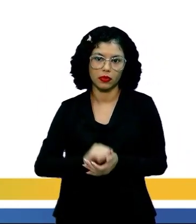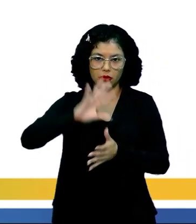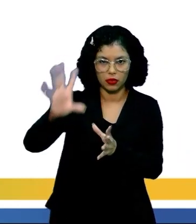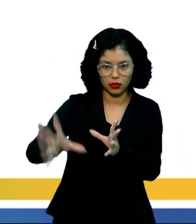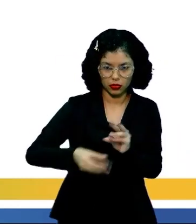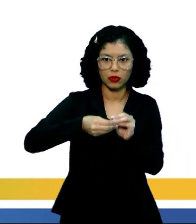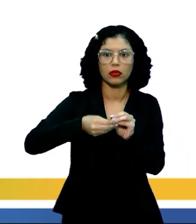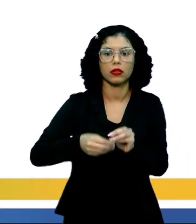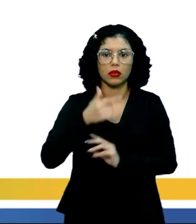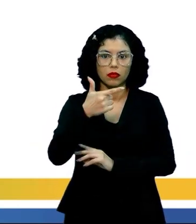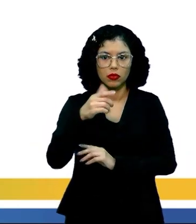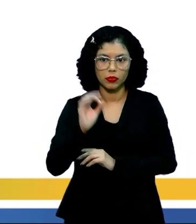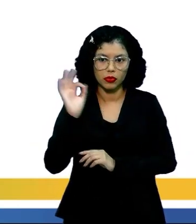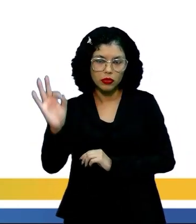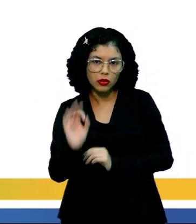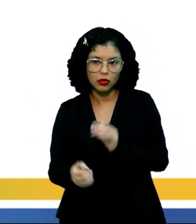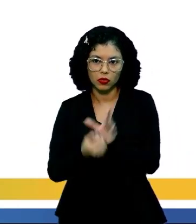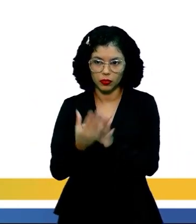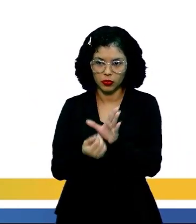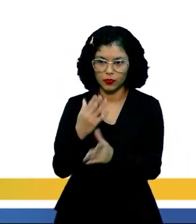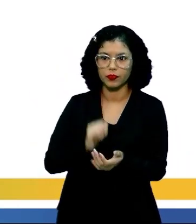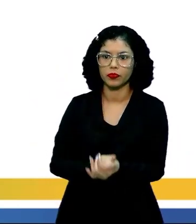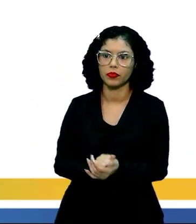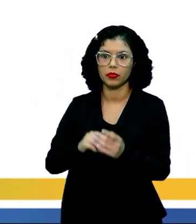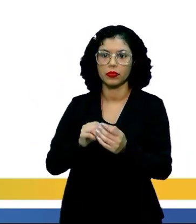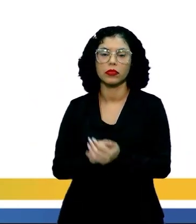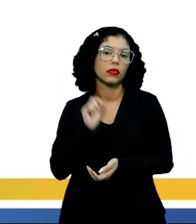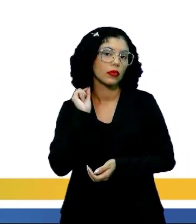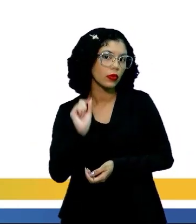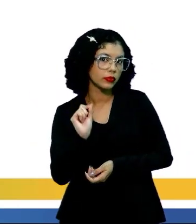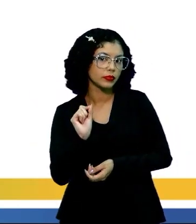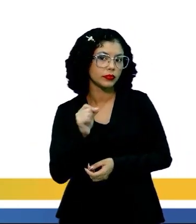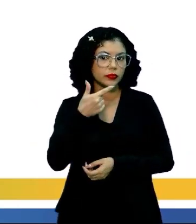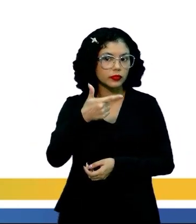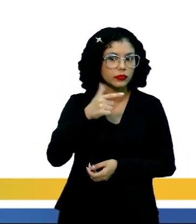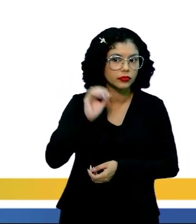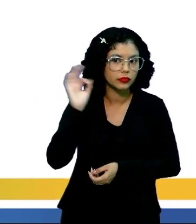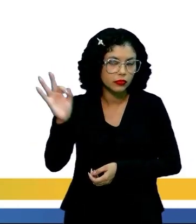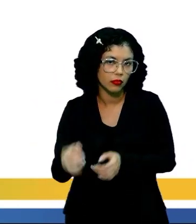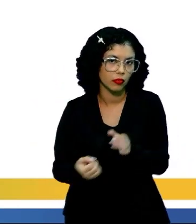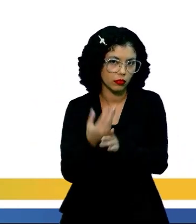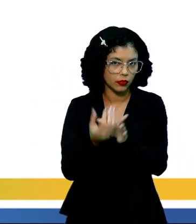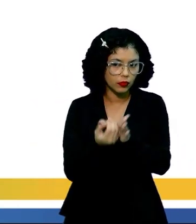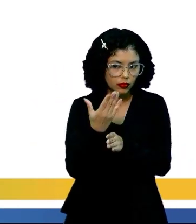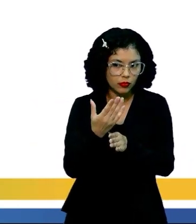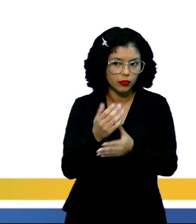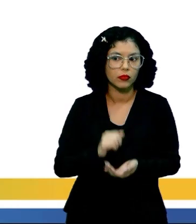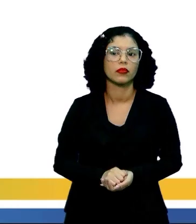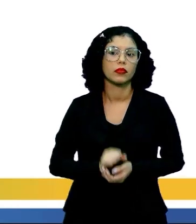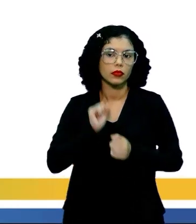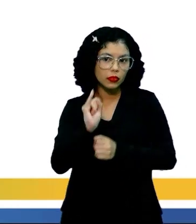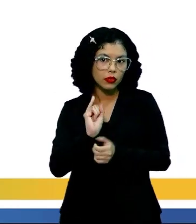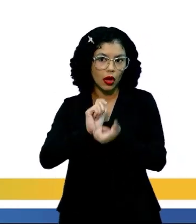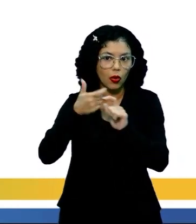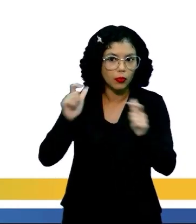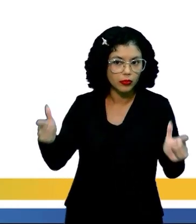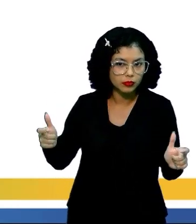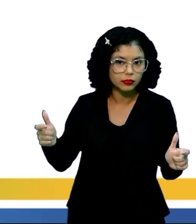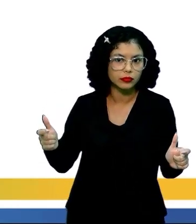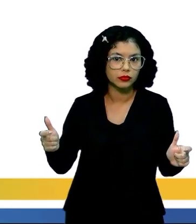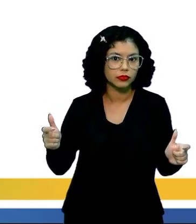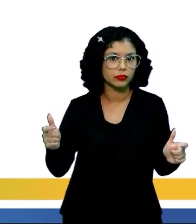um incremento de 20% em sua produção. Preste atenção, 20% em sua produção. Se aumentar